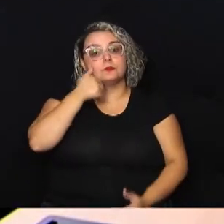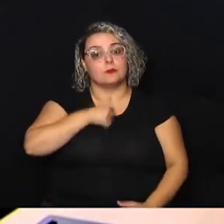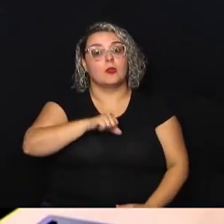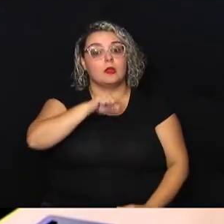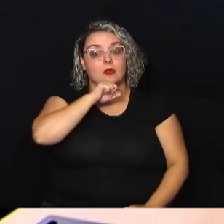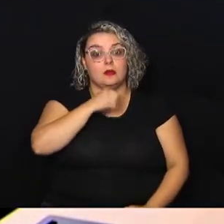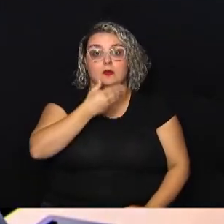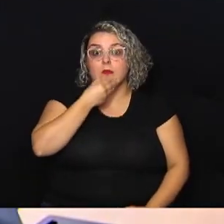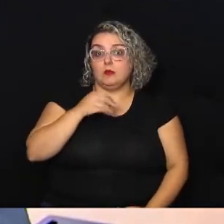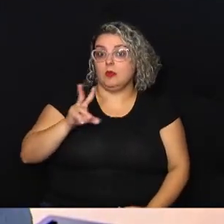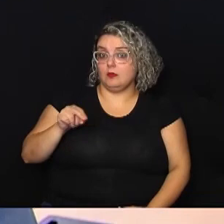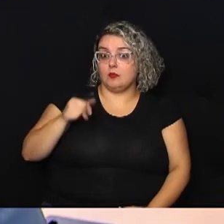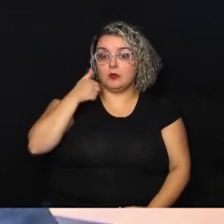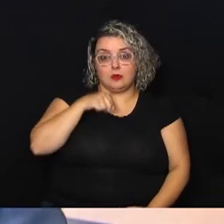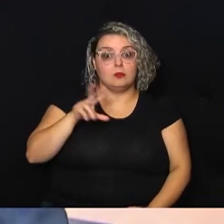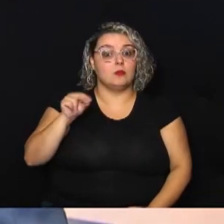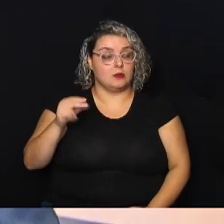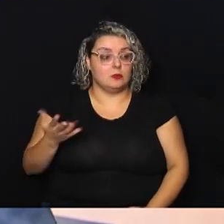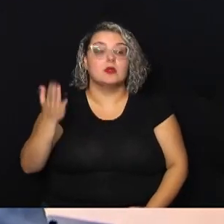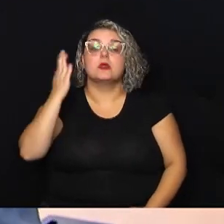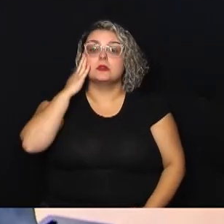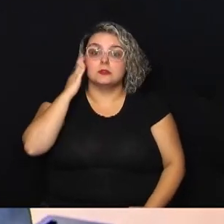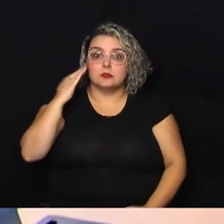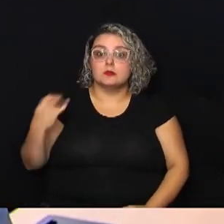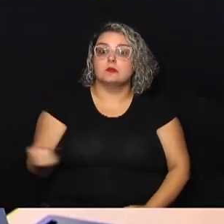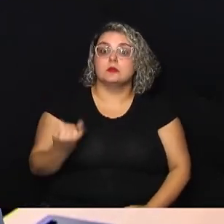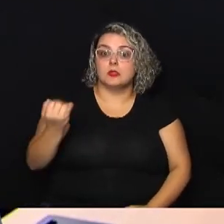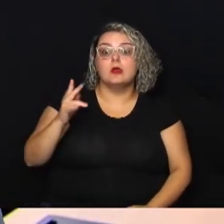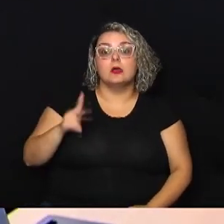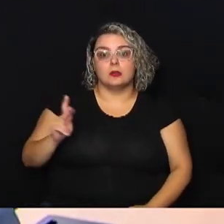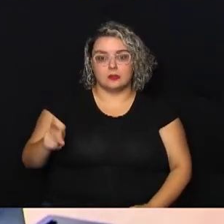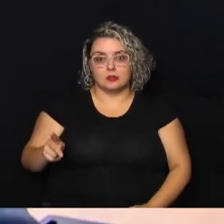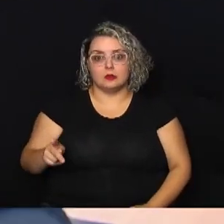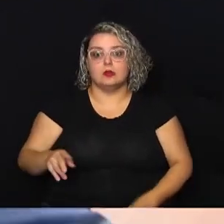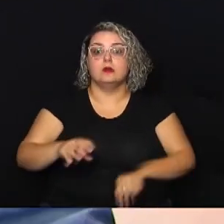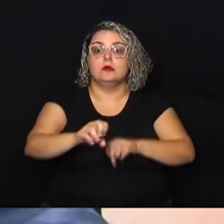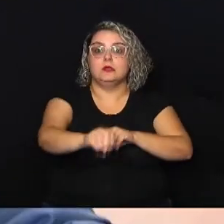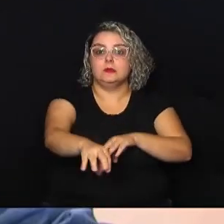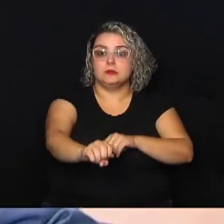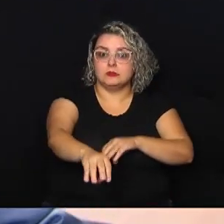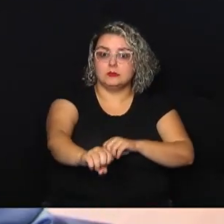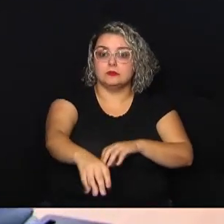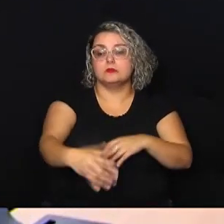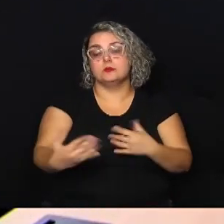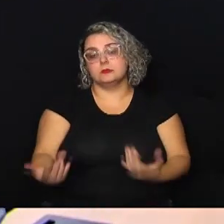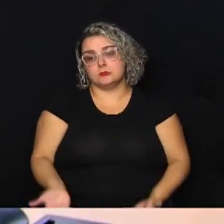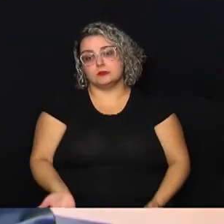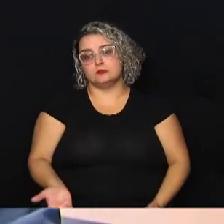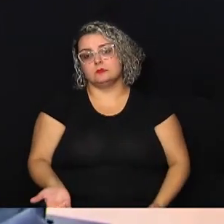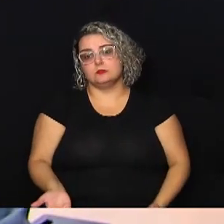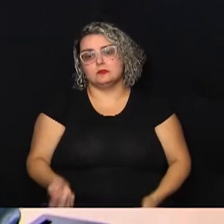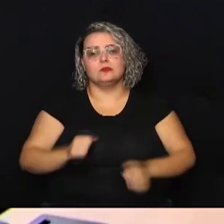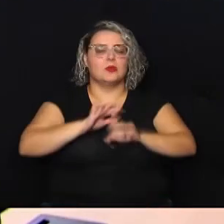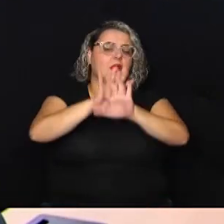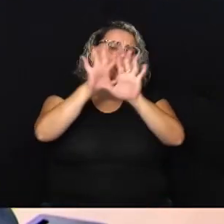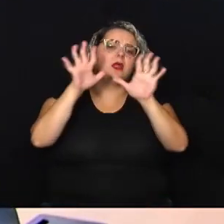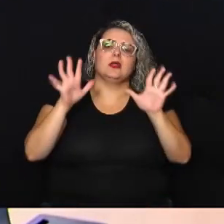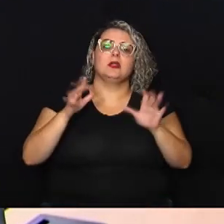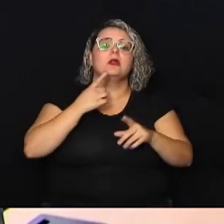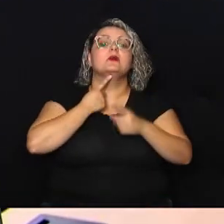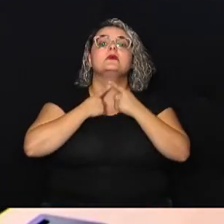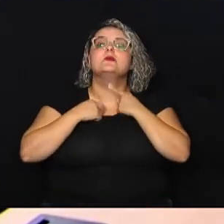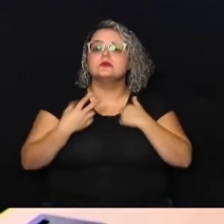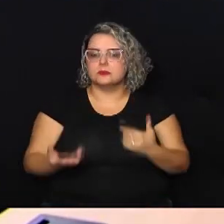meus avós, e a gente sabe da importância do professor lecionar e ficar claro à vontade